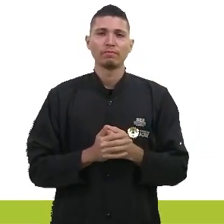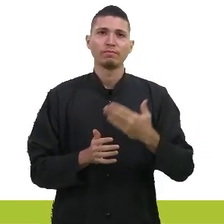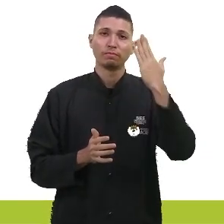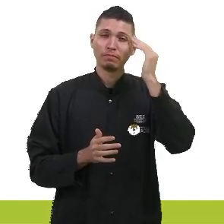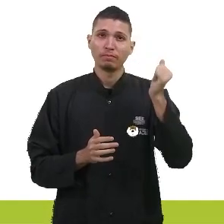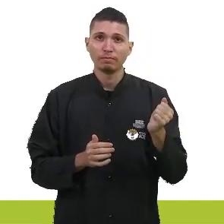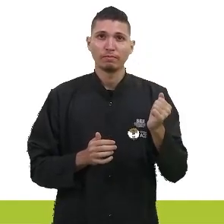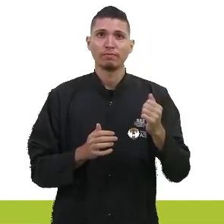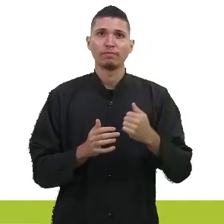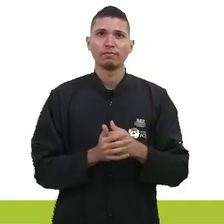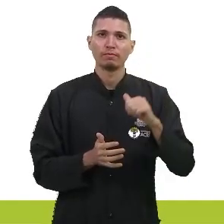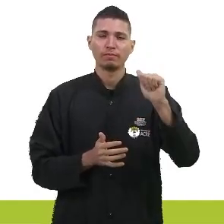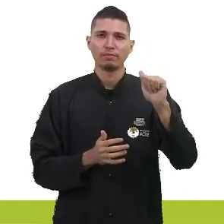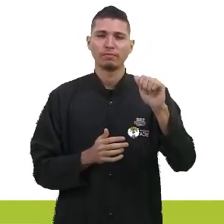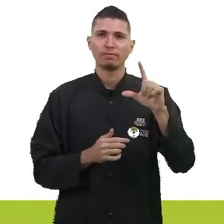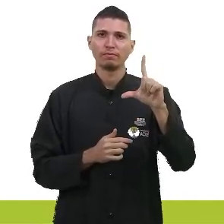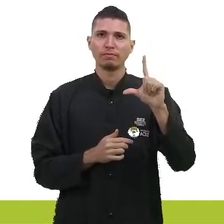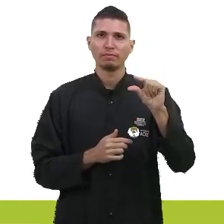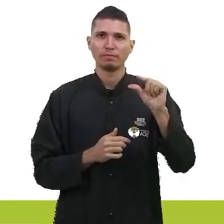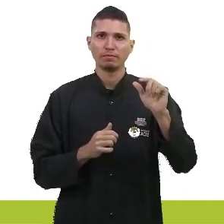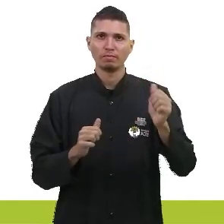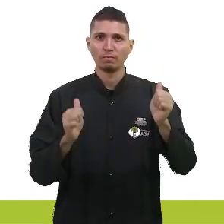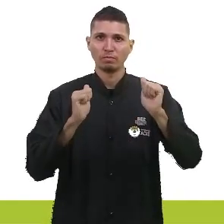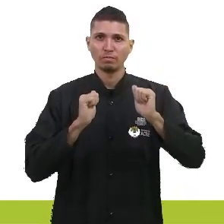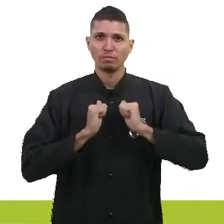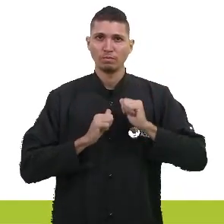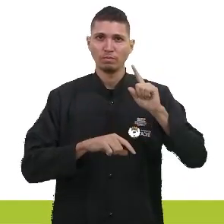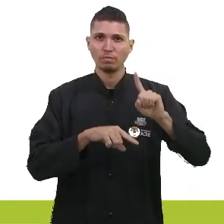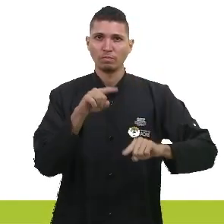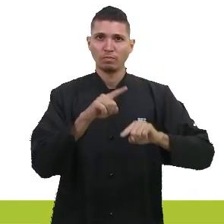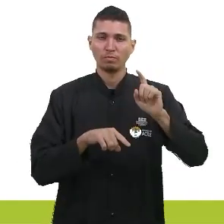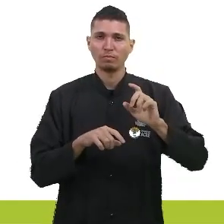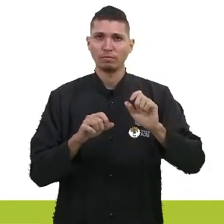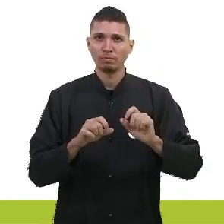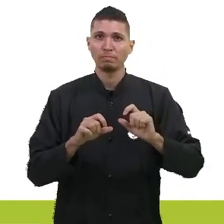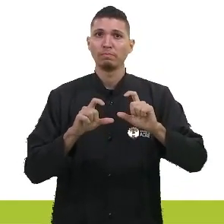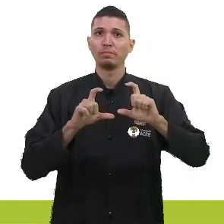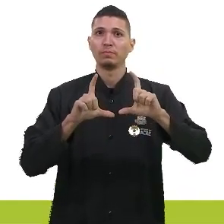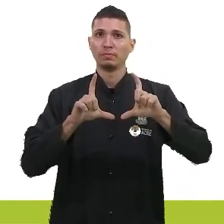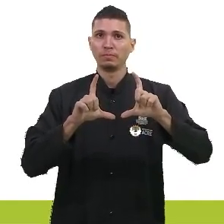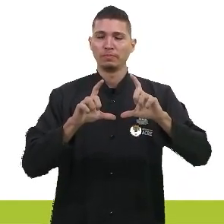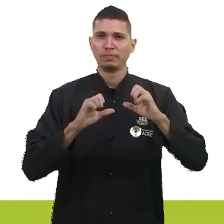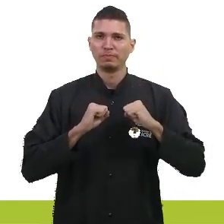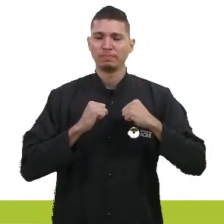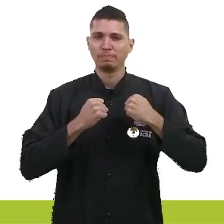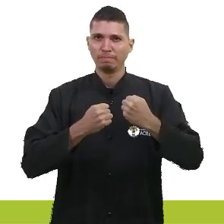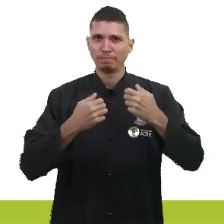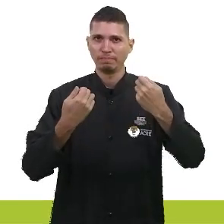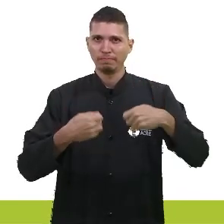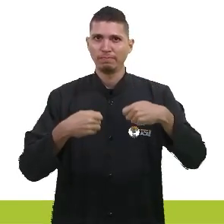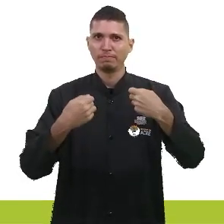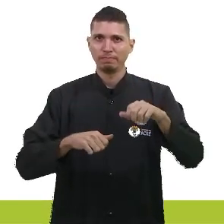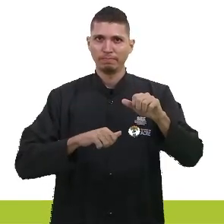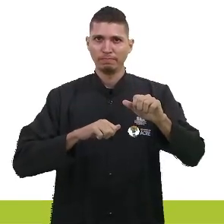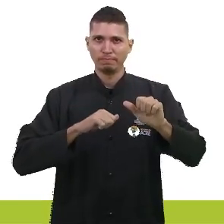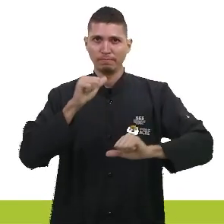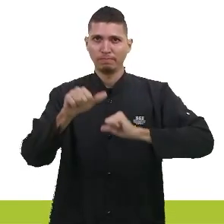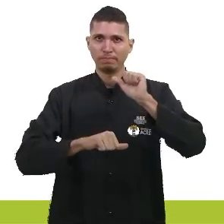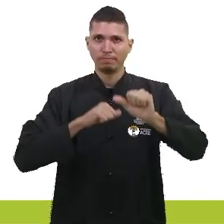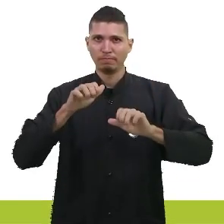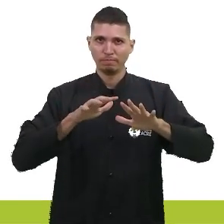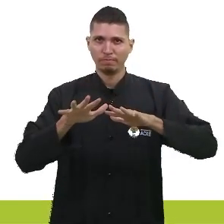A, quanto menor for a inércia de um corpo, maior será a força necessária para modificar o